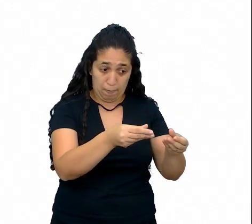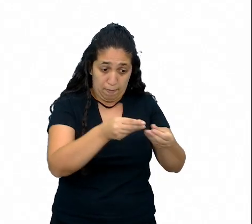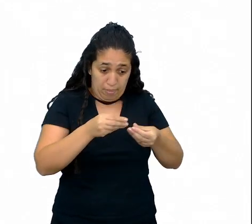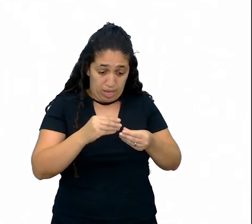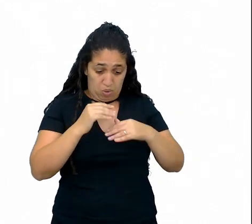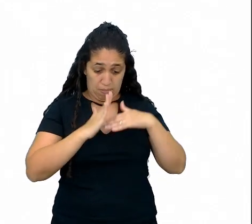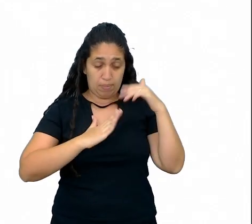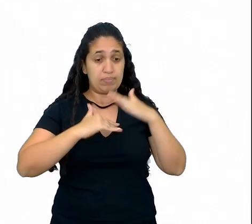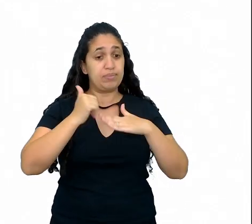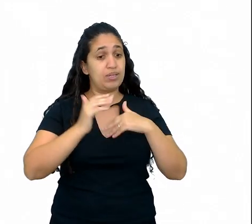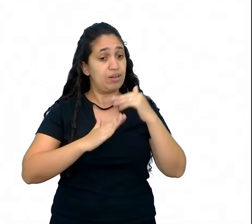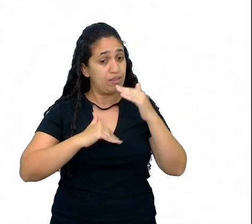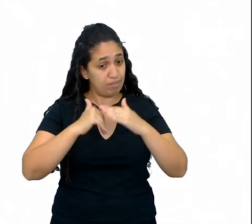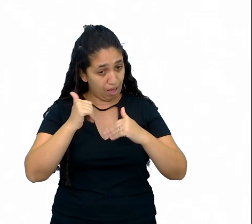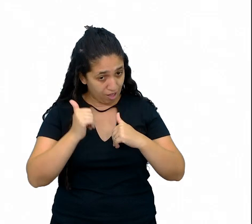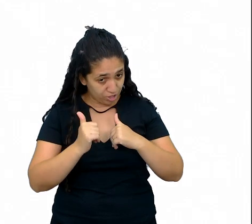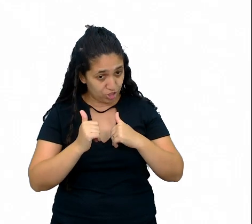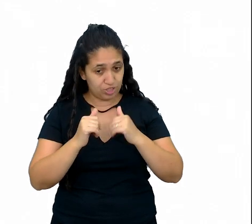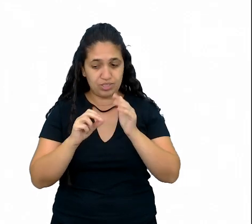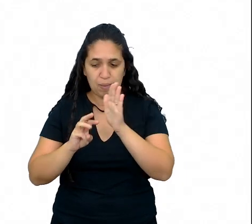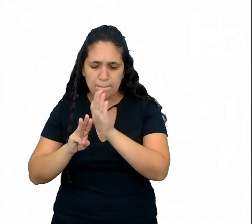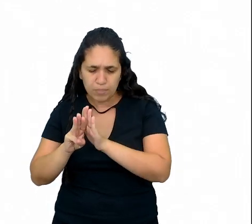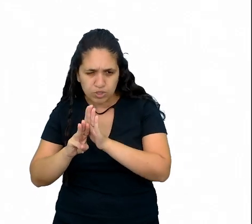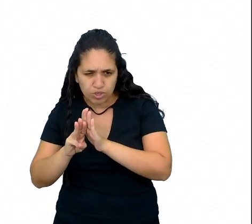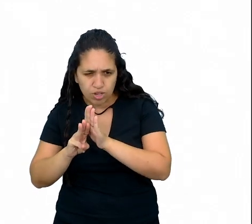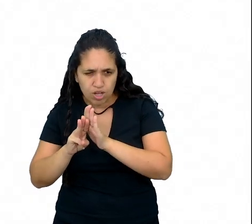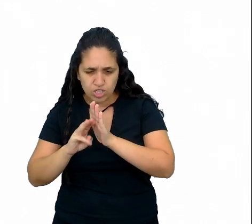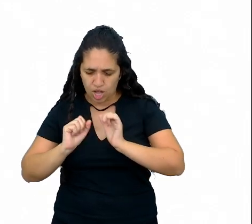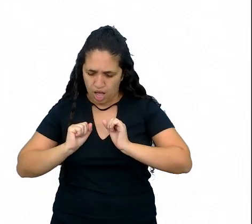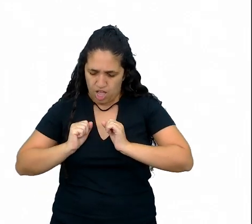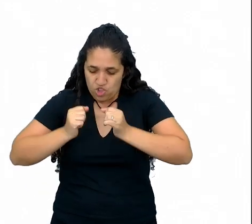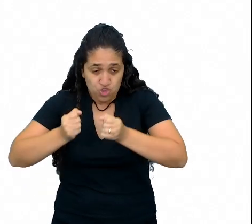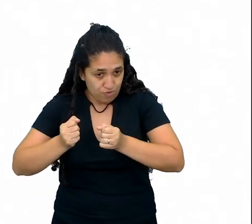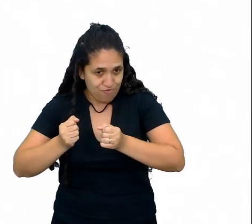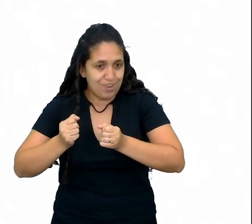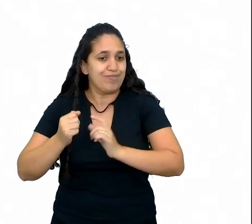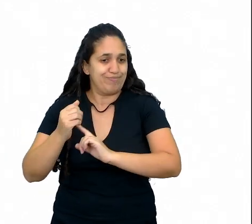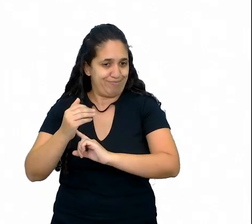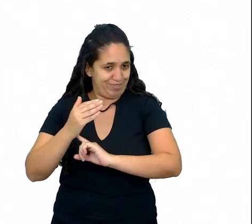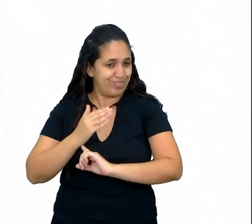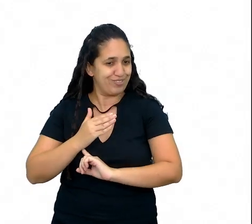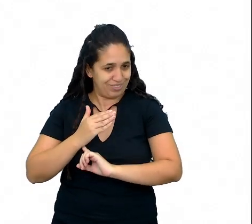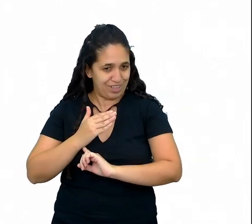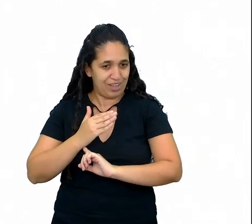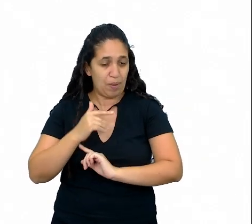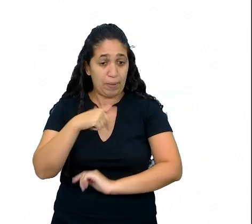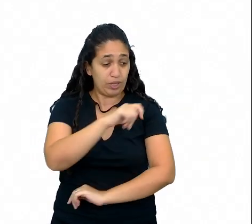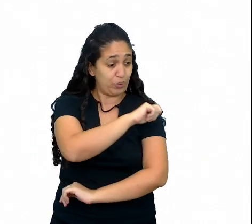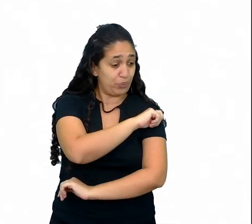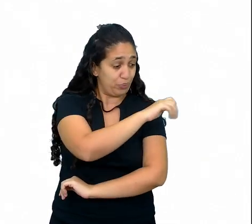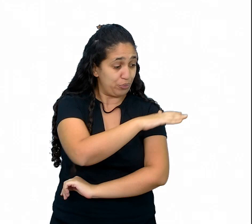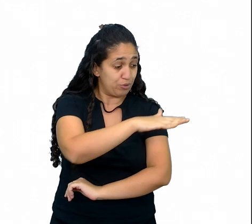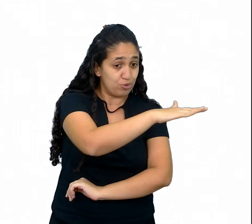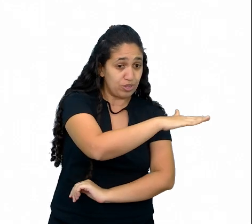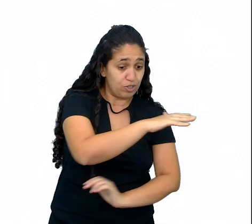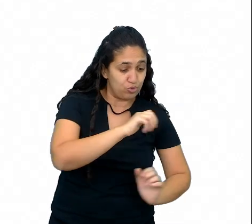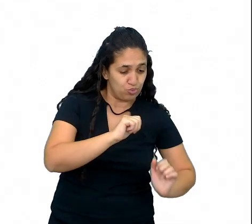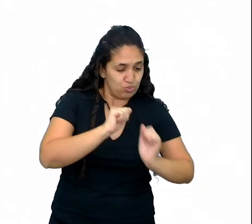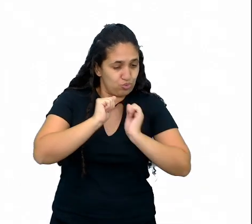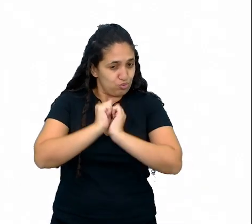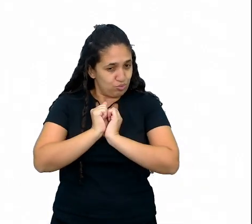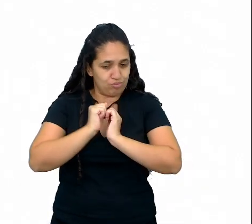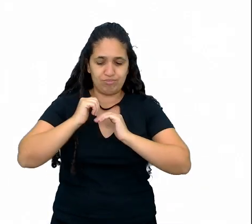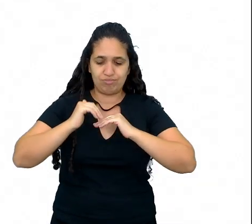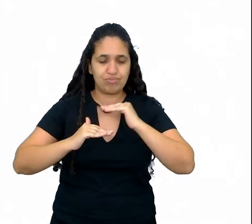habilidade, né, vejo uma metodologia ativa para me auxiliar nisso, né, para que os estudantes façam parte desse